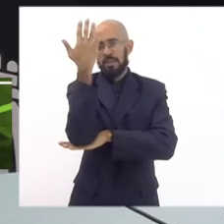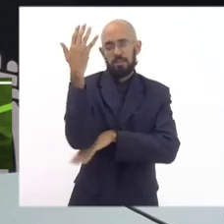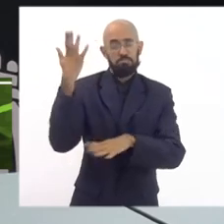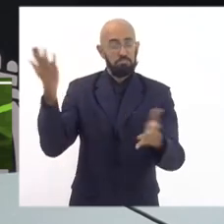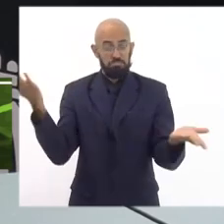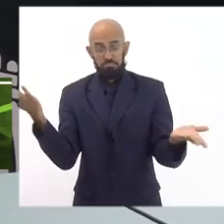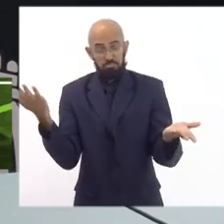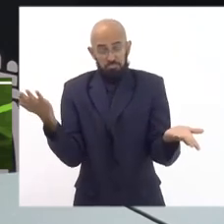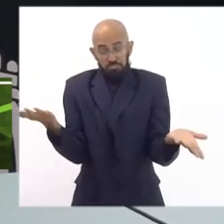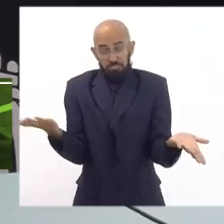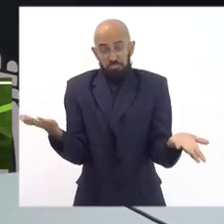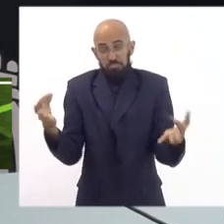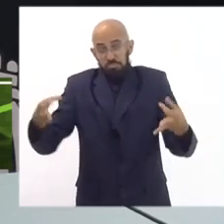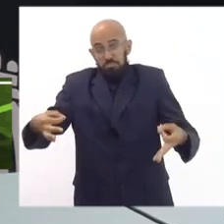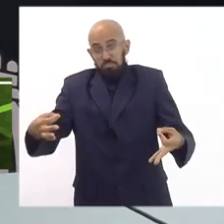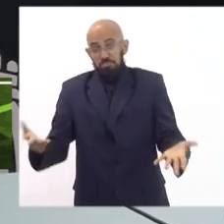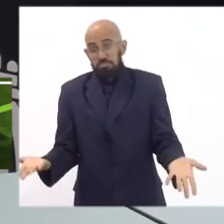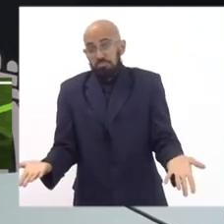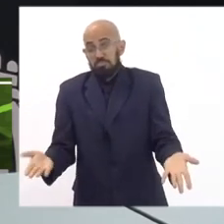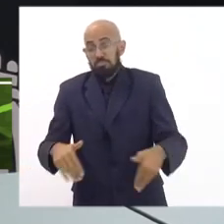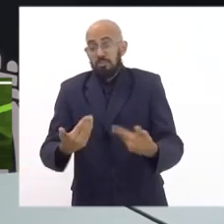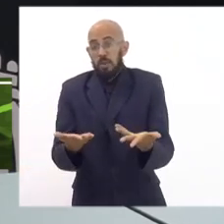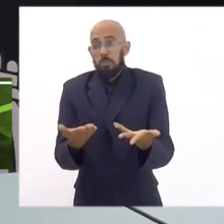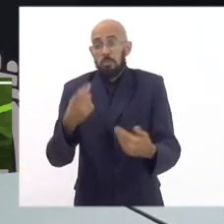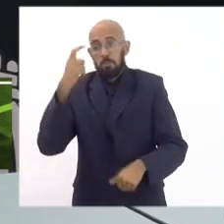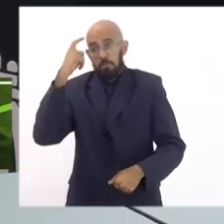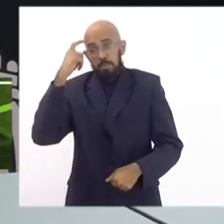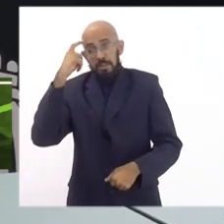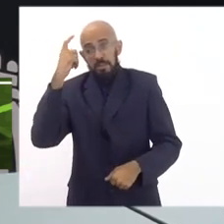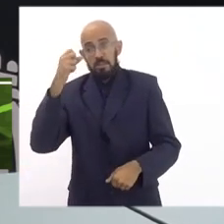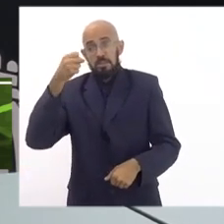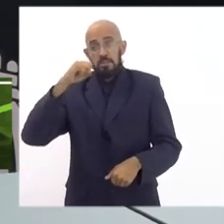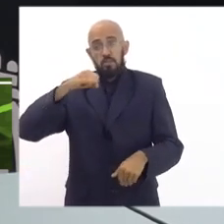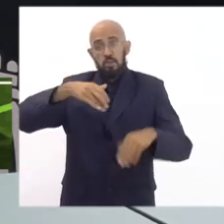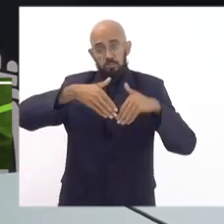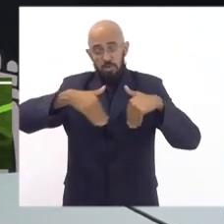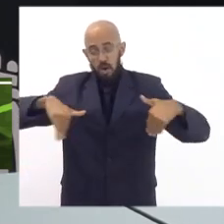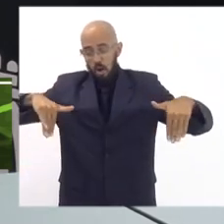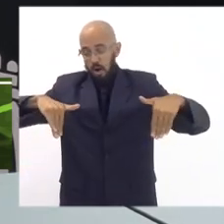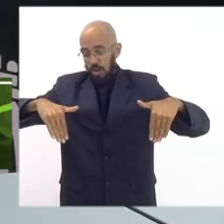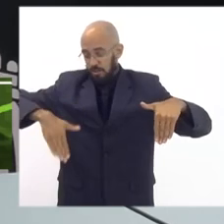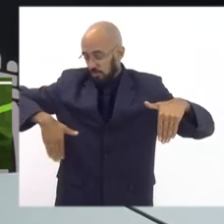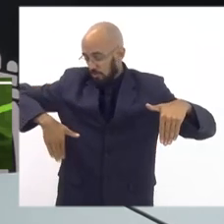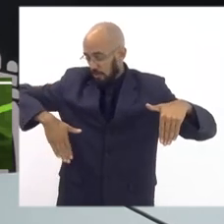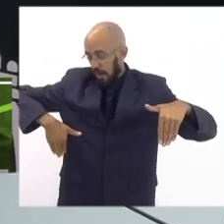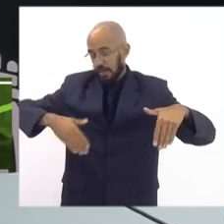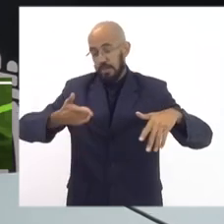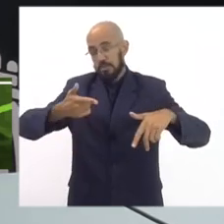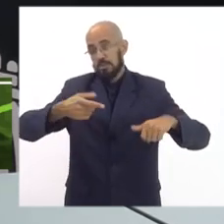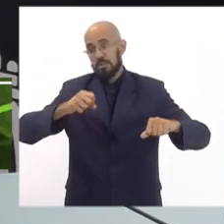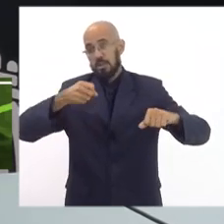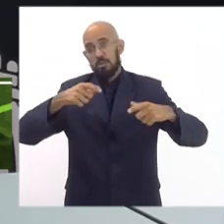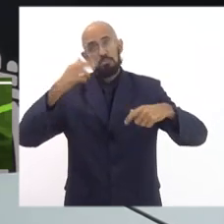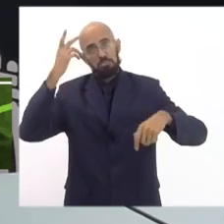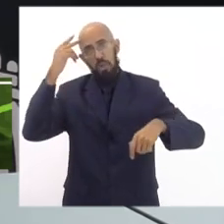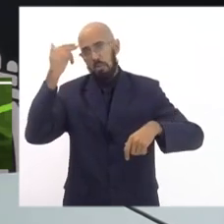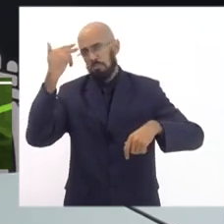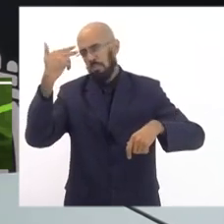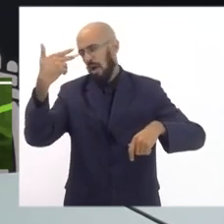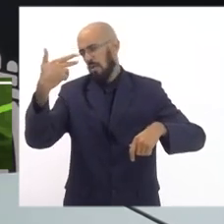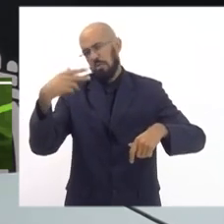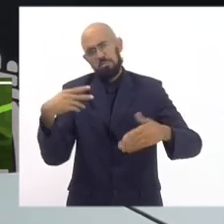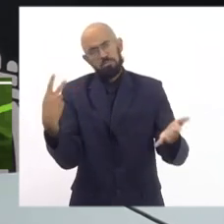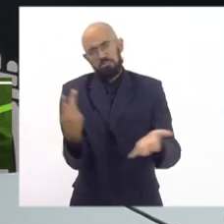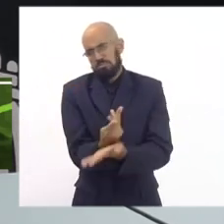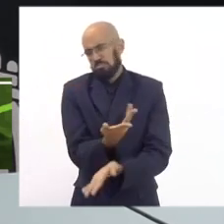né? Enfim. Imagine que fosse uma orla de praia. É muito comum ter espaço naturistas em orla